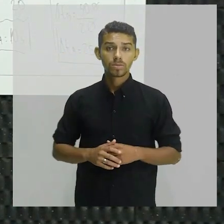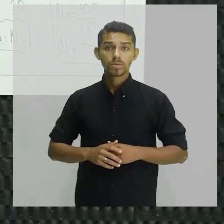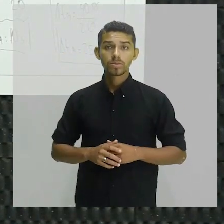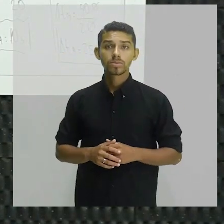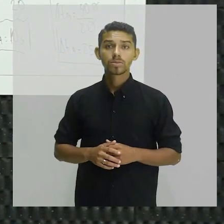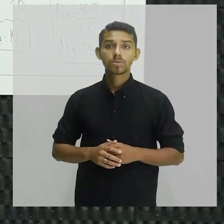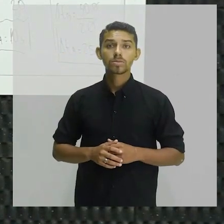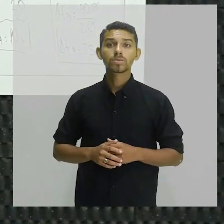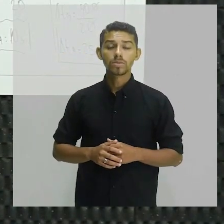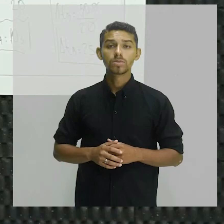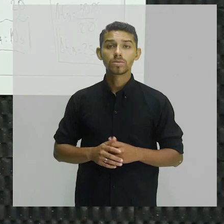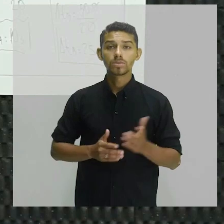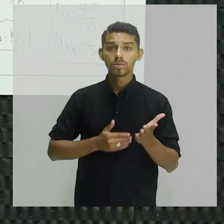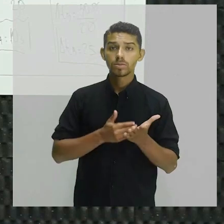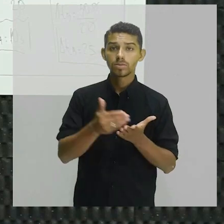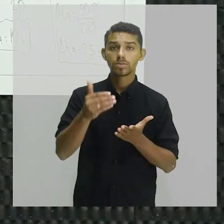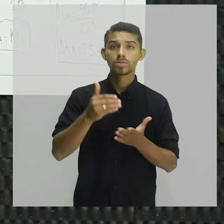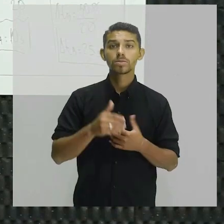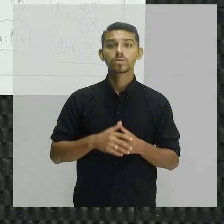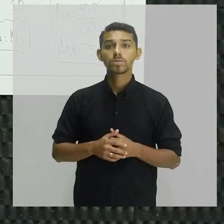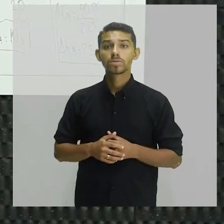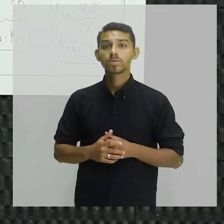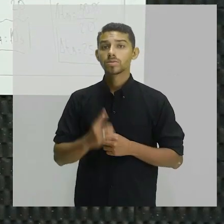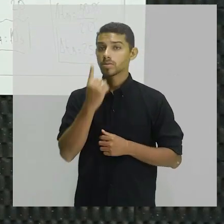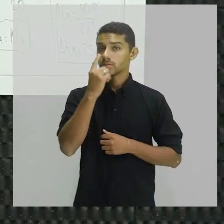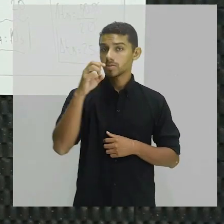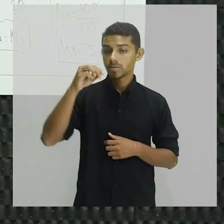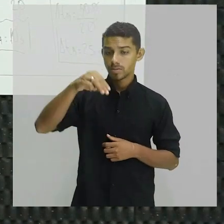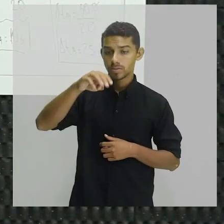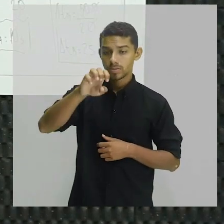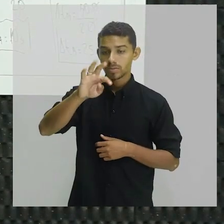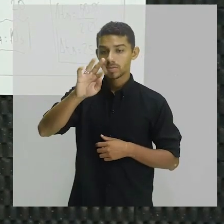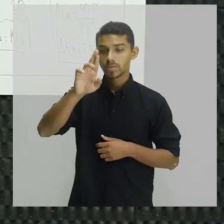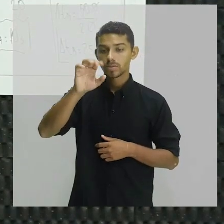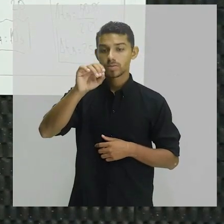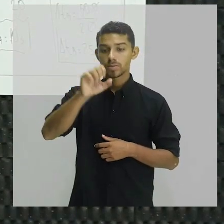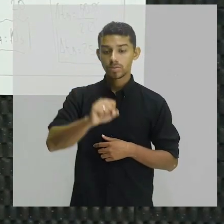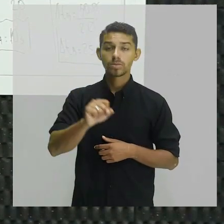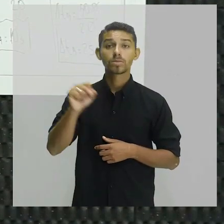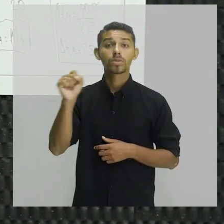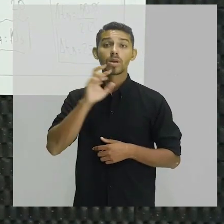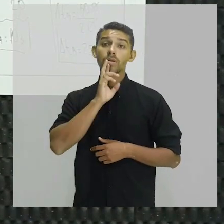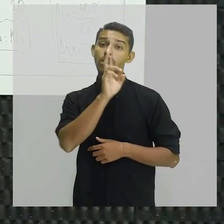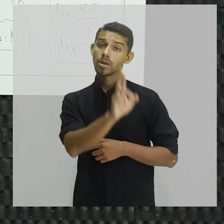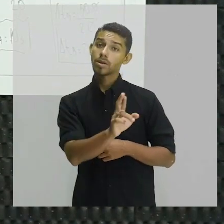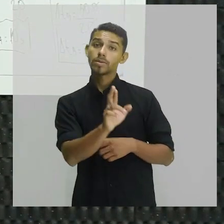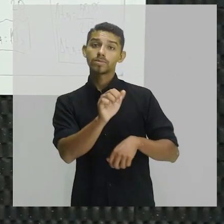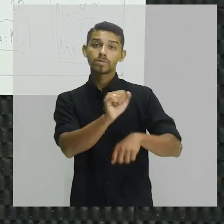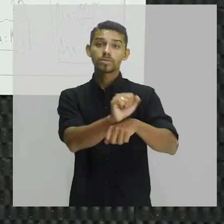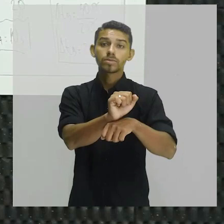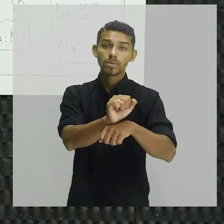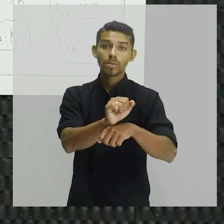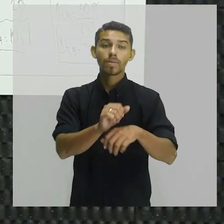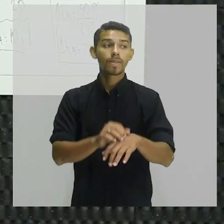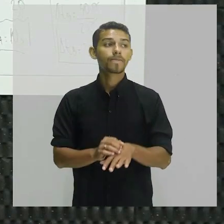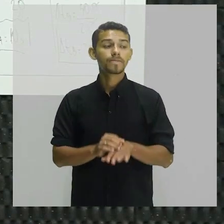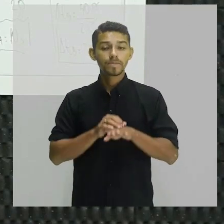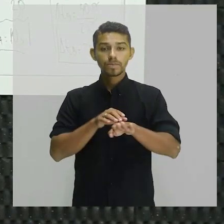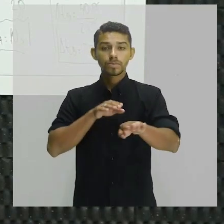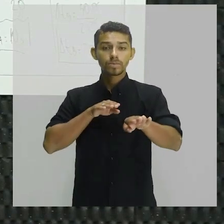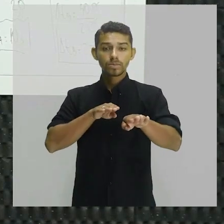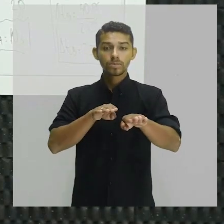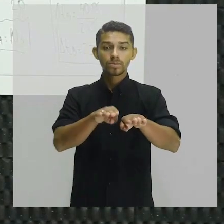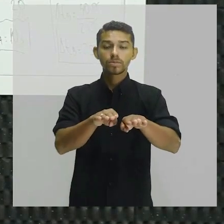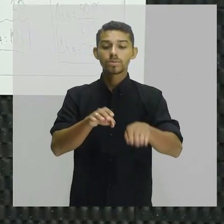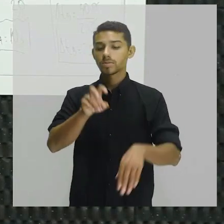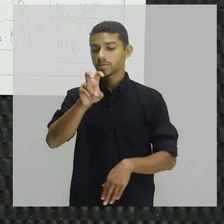os carros eles aceleram inicialmente a 1 metro por segundo, enquanto a resposta, né, de frenagem da aceleração é igual a